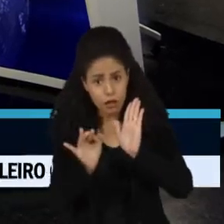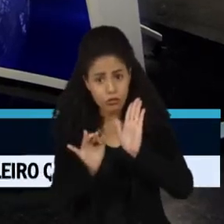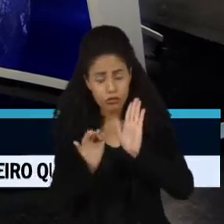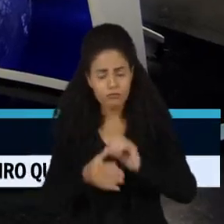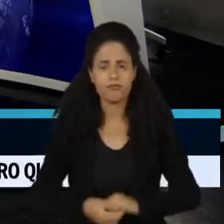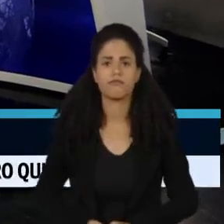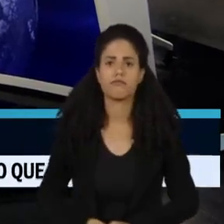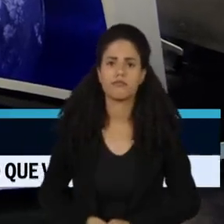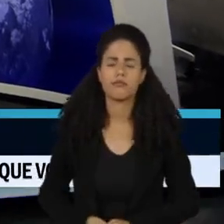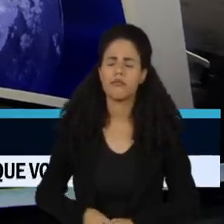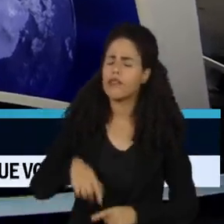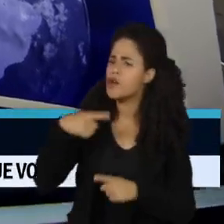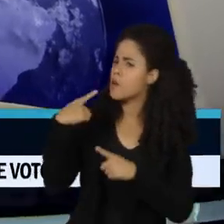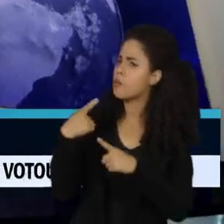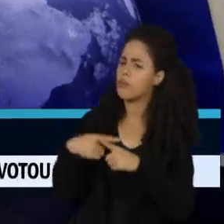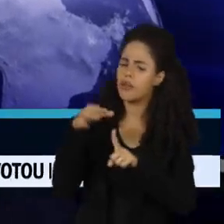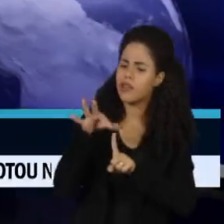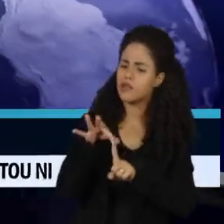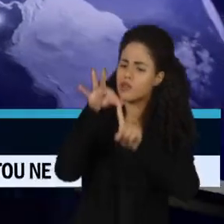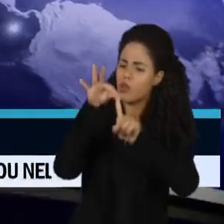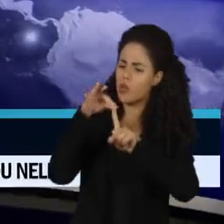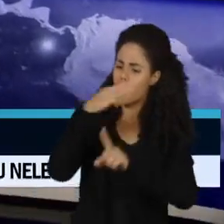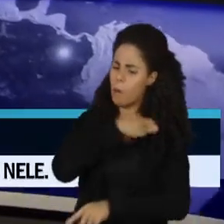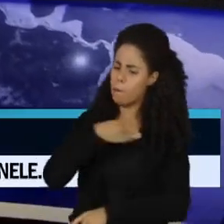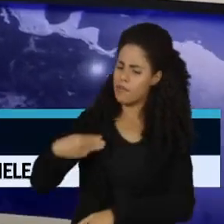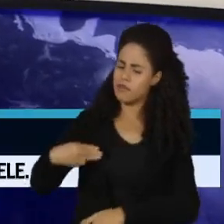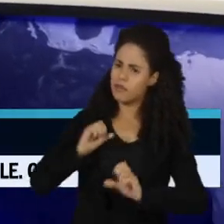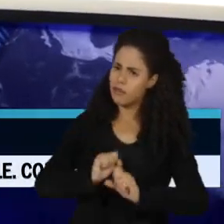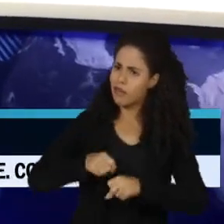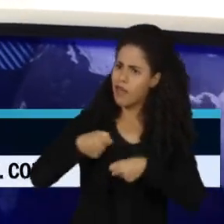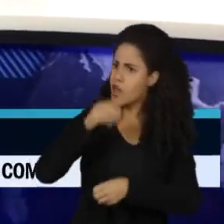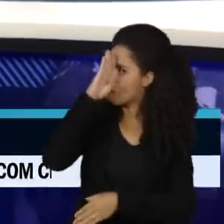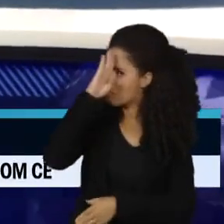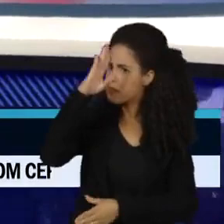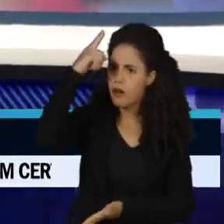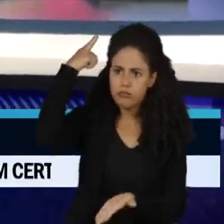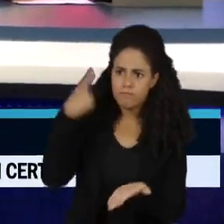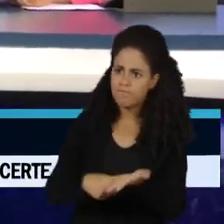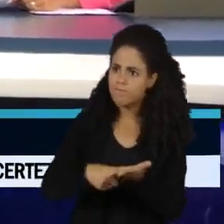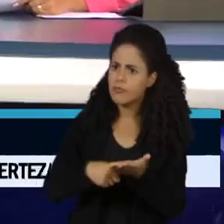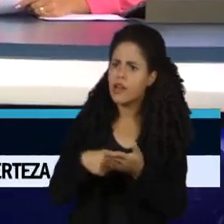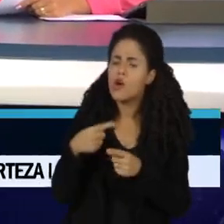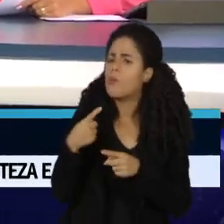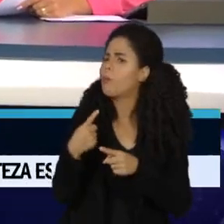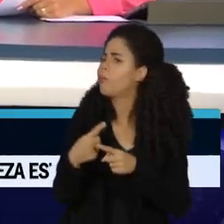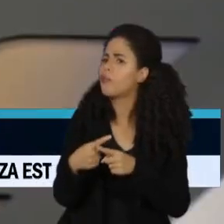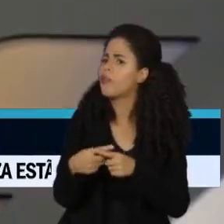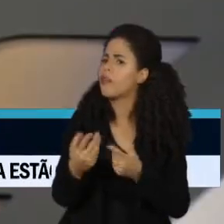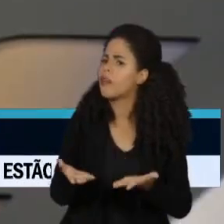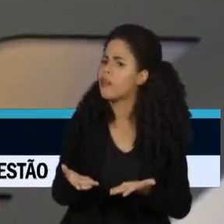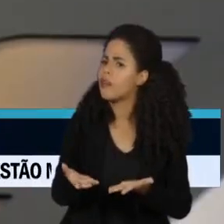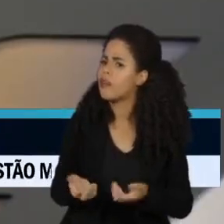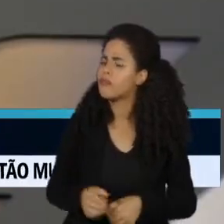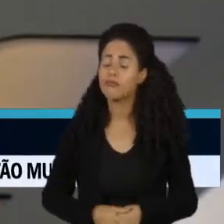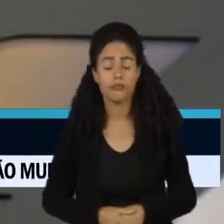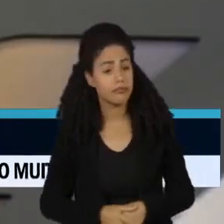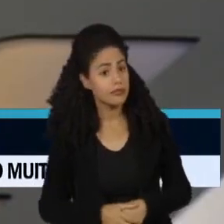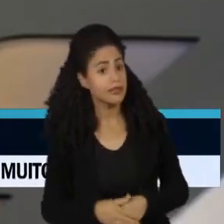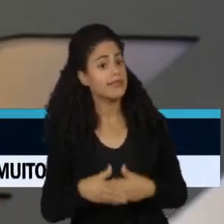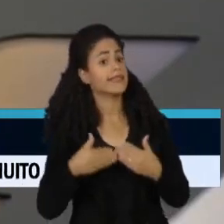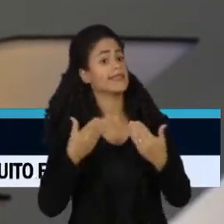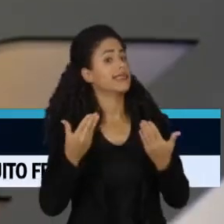Alexandre por que que a escolha do ministro da defesa é vista como um dos principais desafios de Lula no seu terceiro mandato eu acho que até